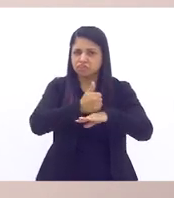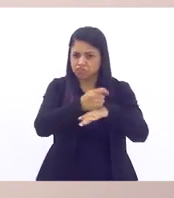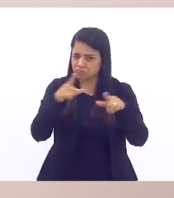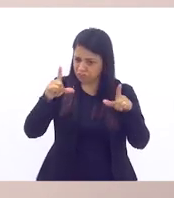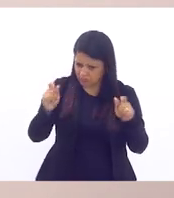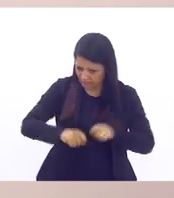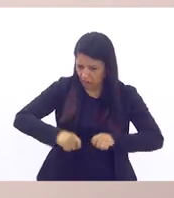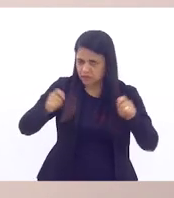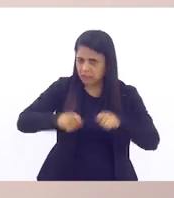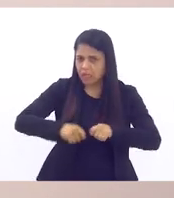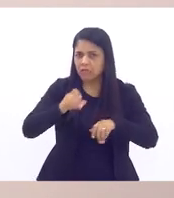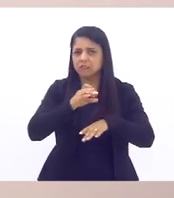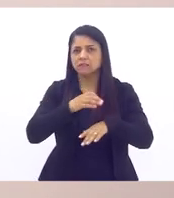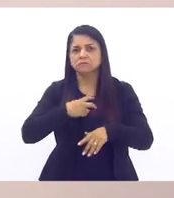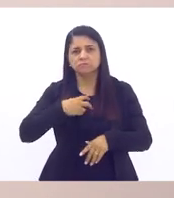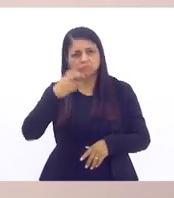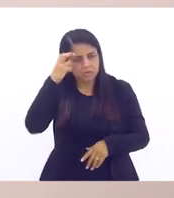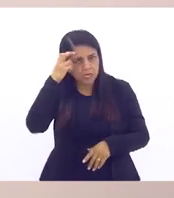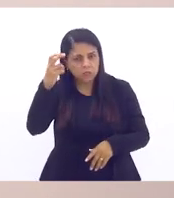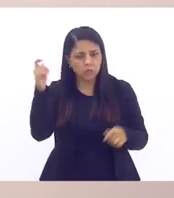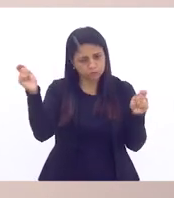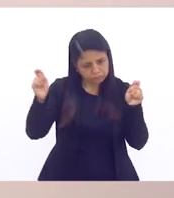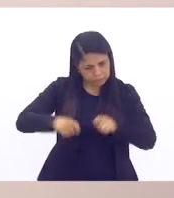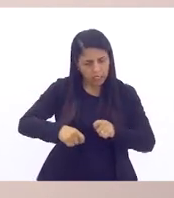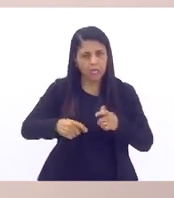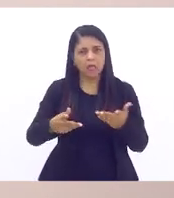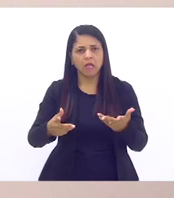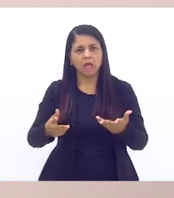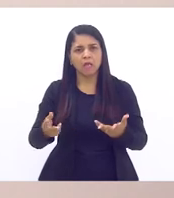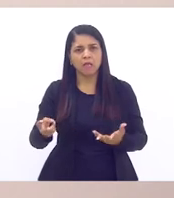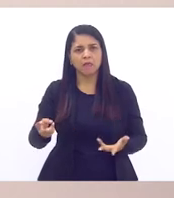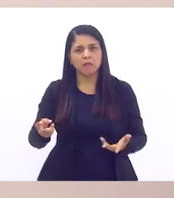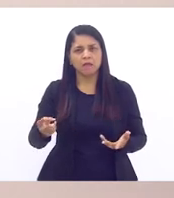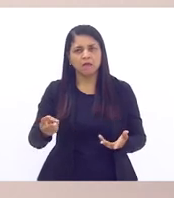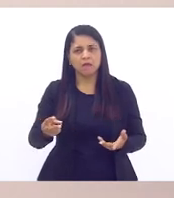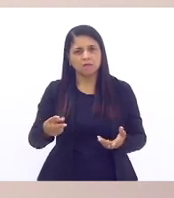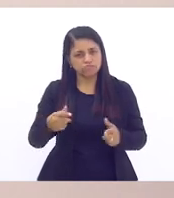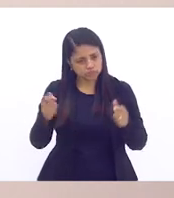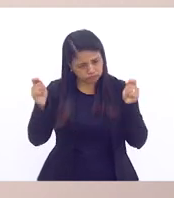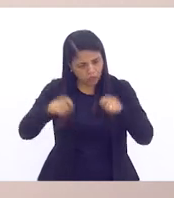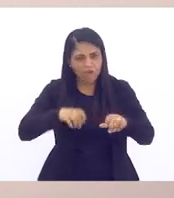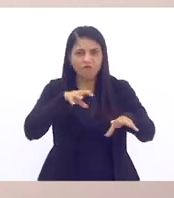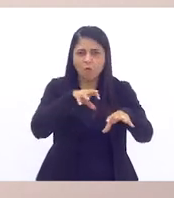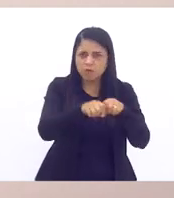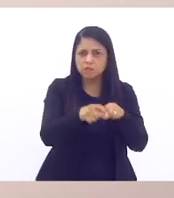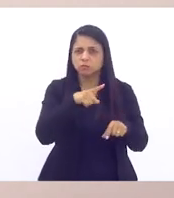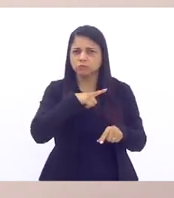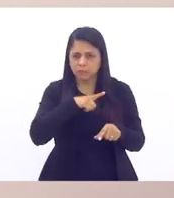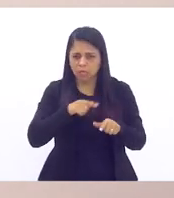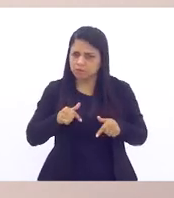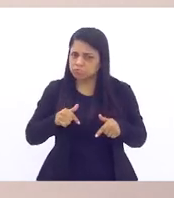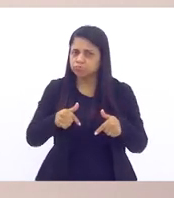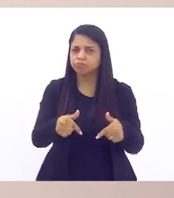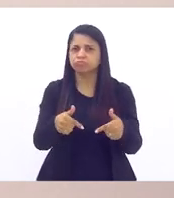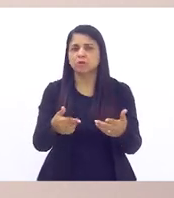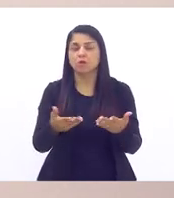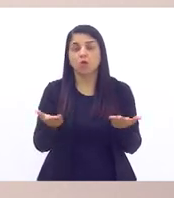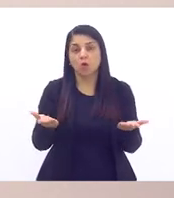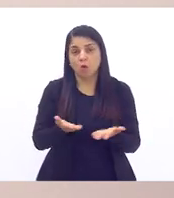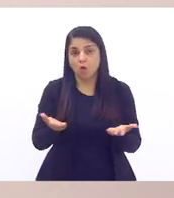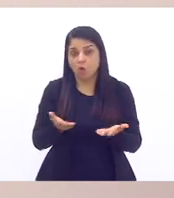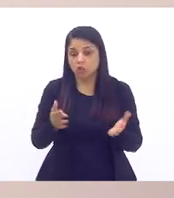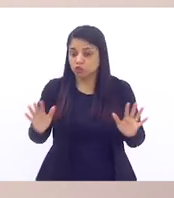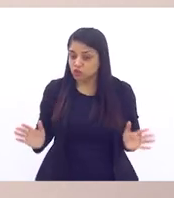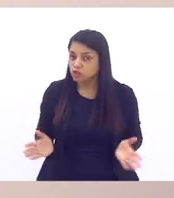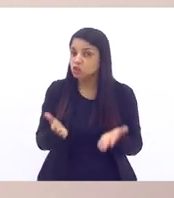capacidade de capacidade intelectual é absolutamente capaz e tá aqui tem informação para isso e pode fazer então a gente hoje precisa